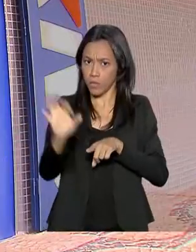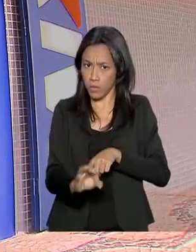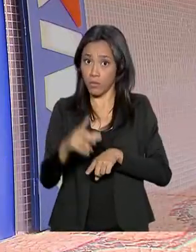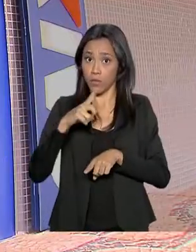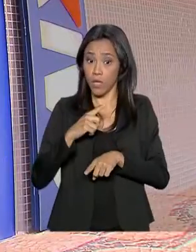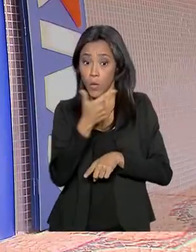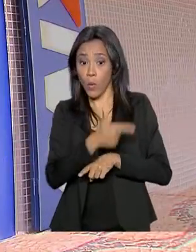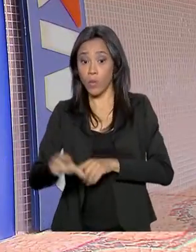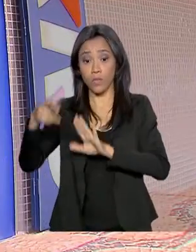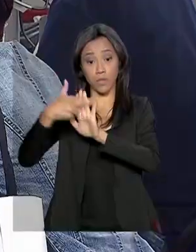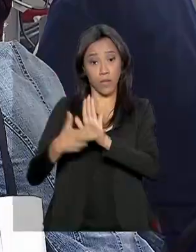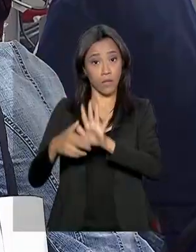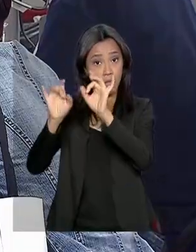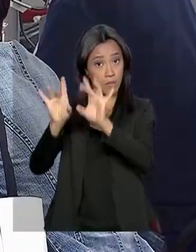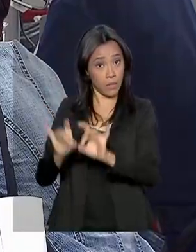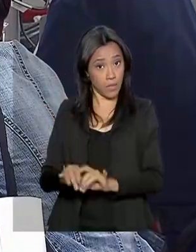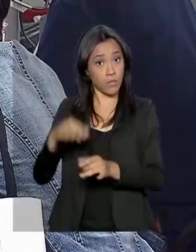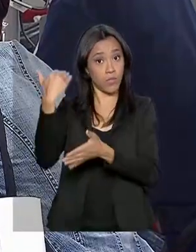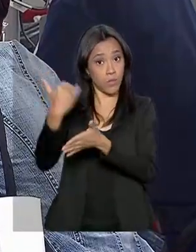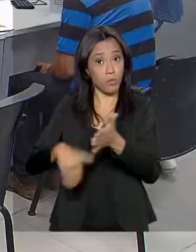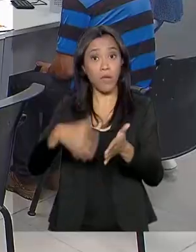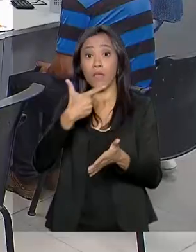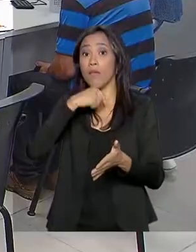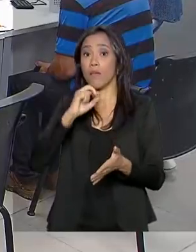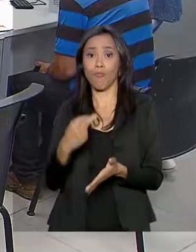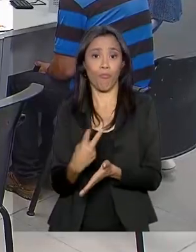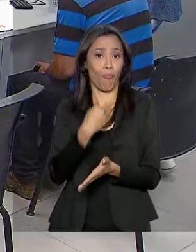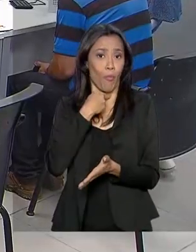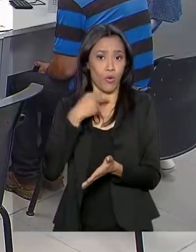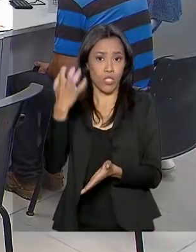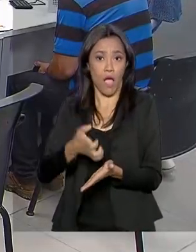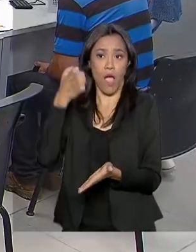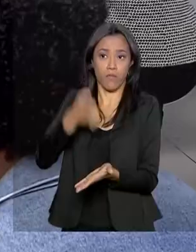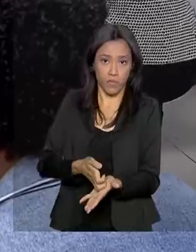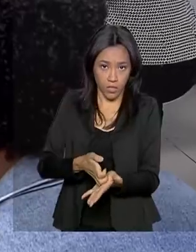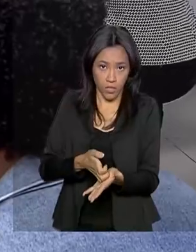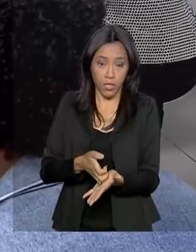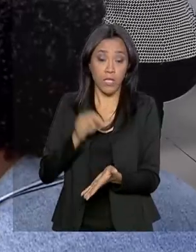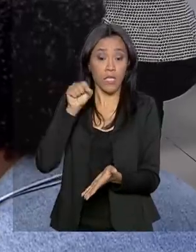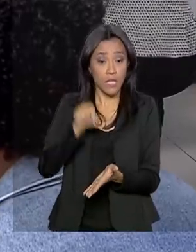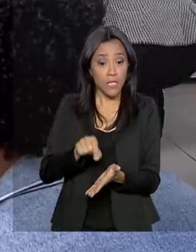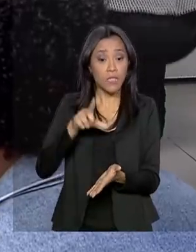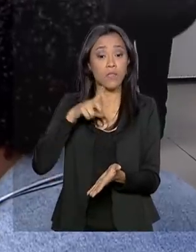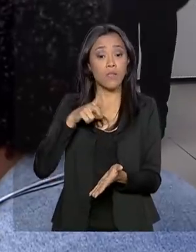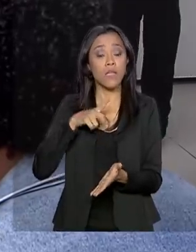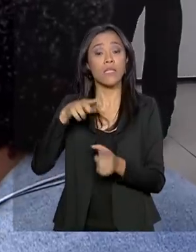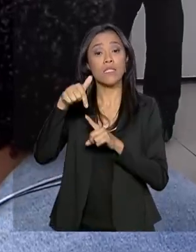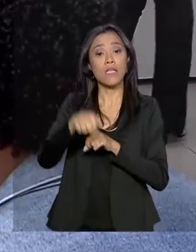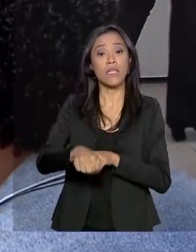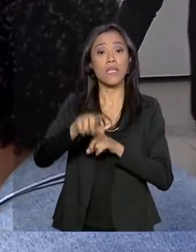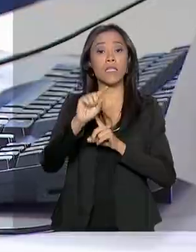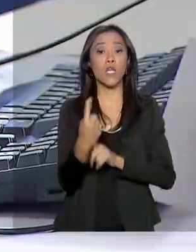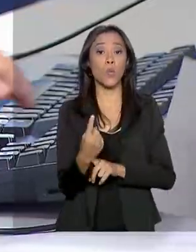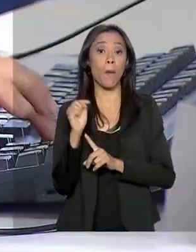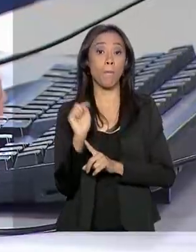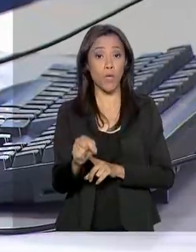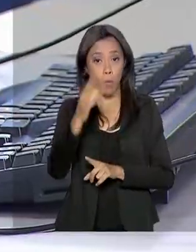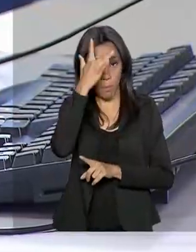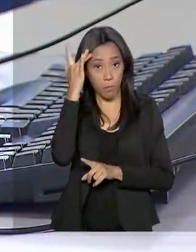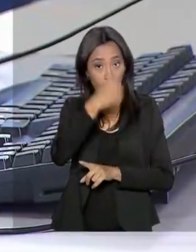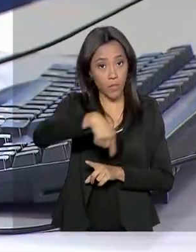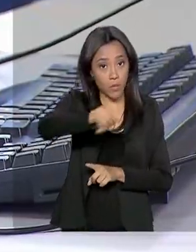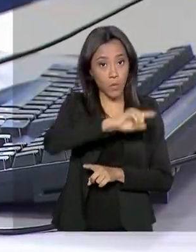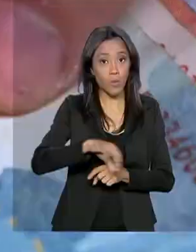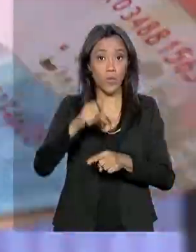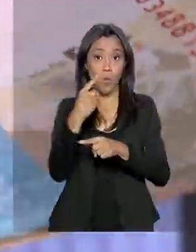outras condições e descontos para quem não puder quitar essa dívida à vista. A ação abrange 71 mil pessoas físicas, das